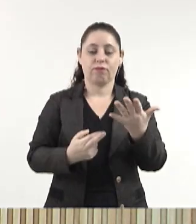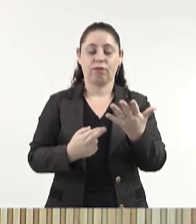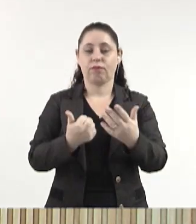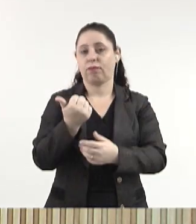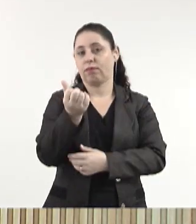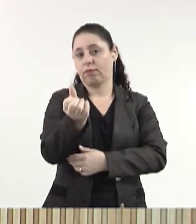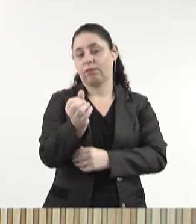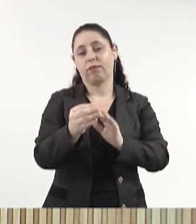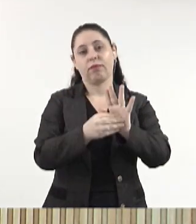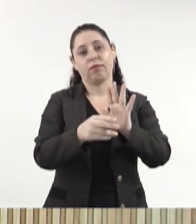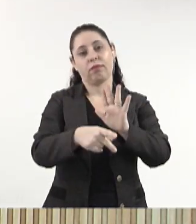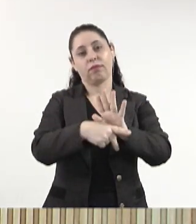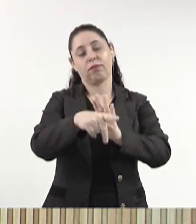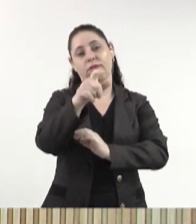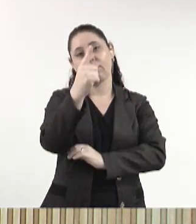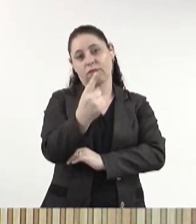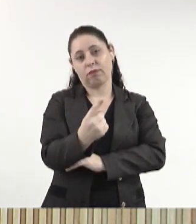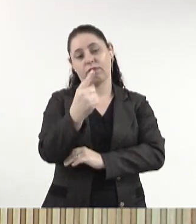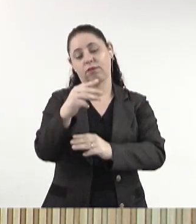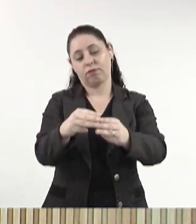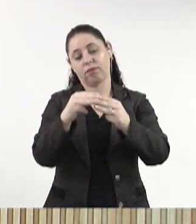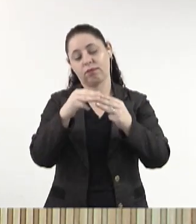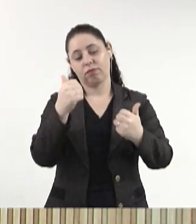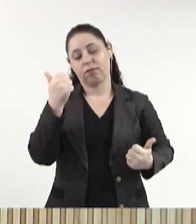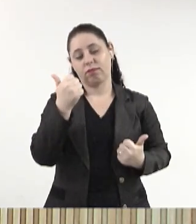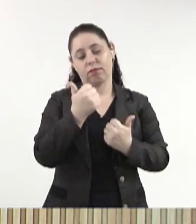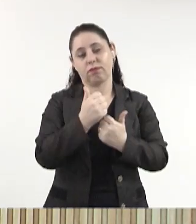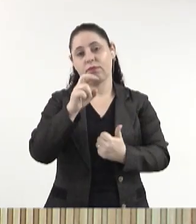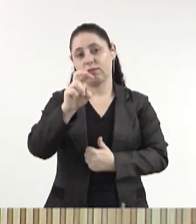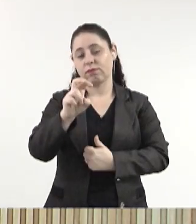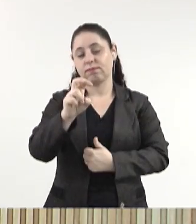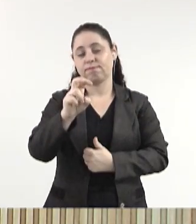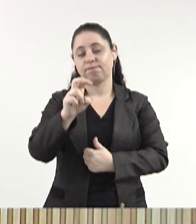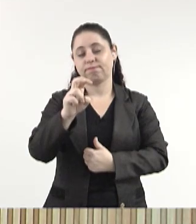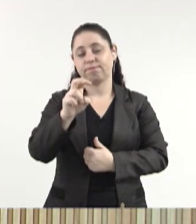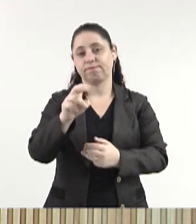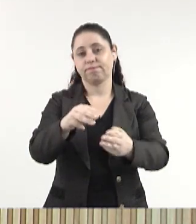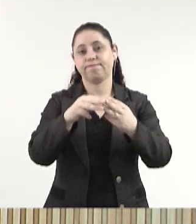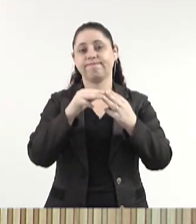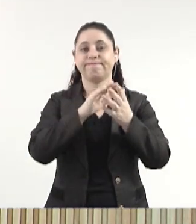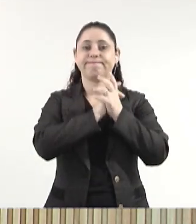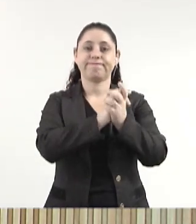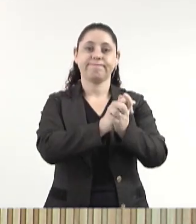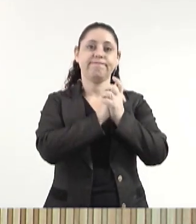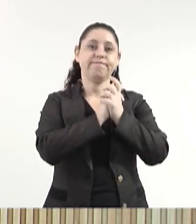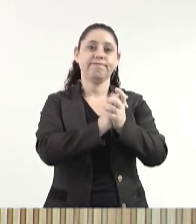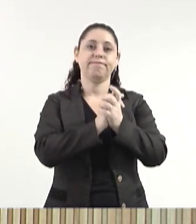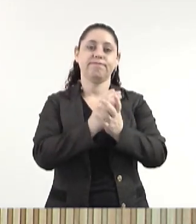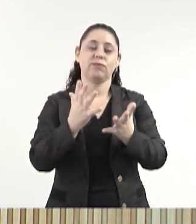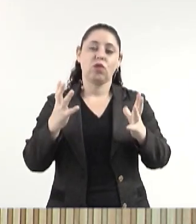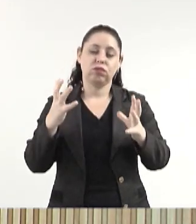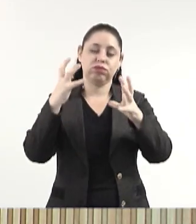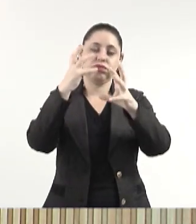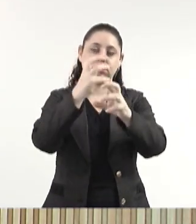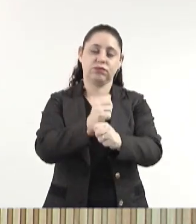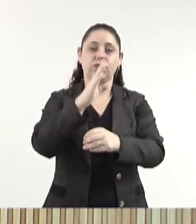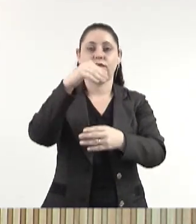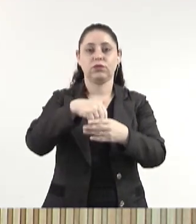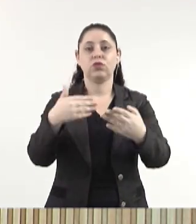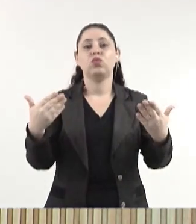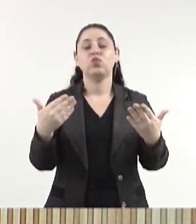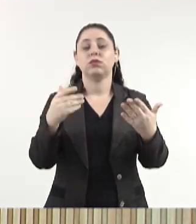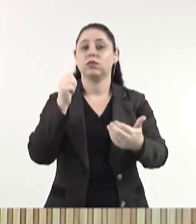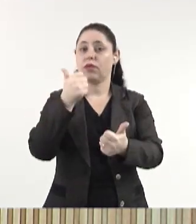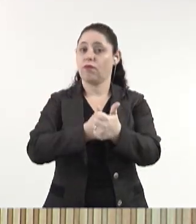requerimentos, 16 indicações, uma moção de apoio e 5 moções de congratulação. Um balanço aí das votações de